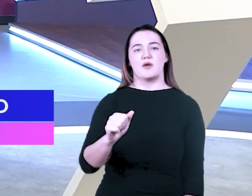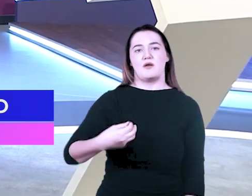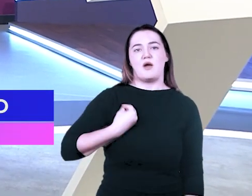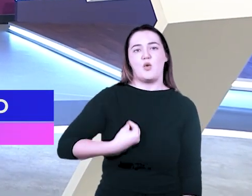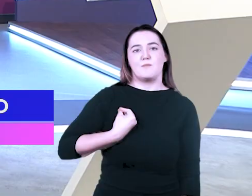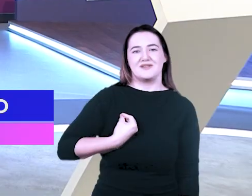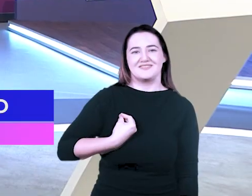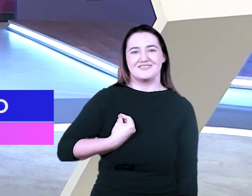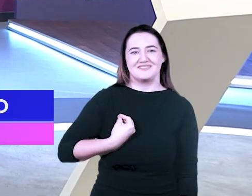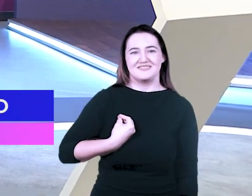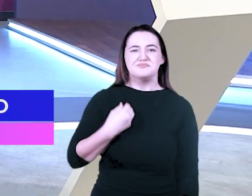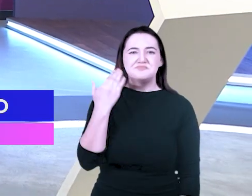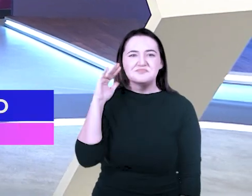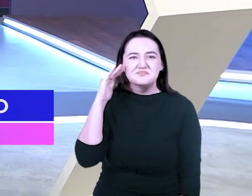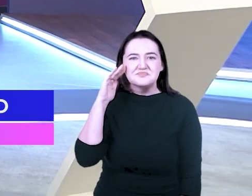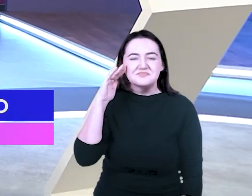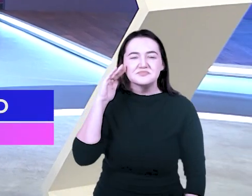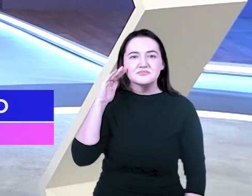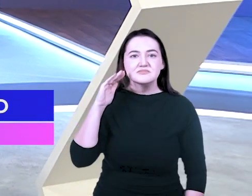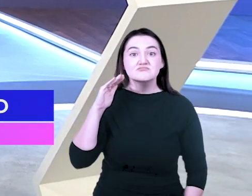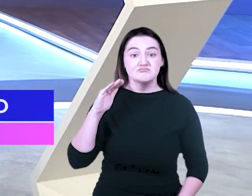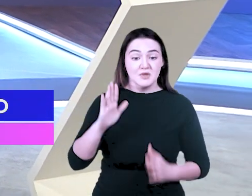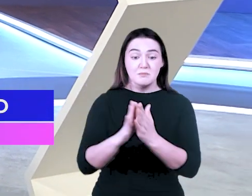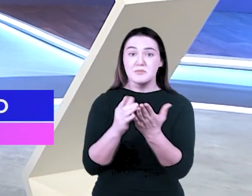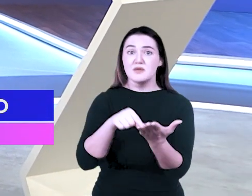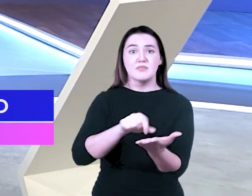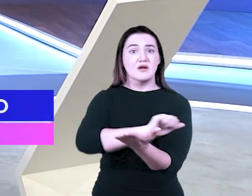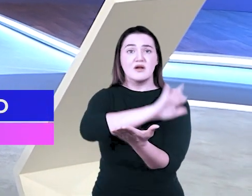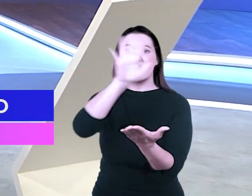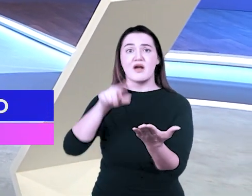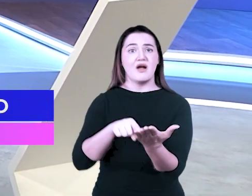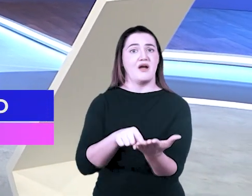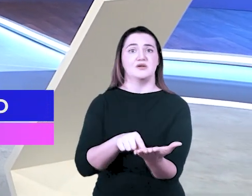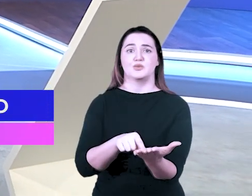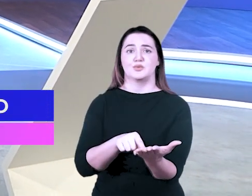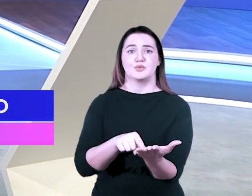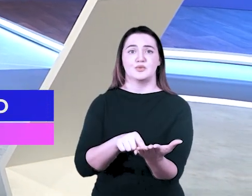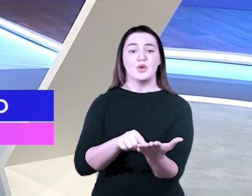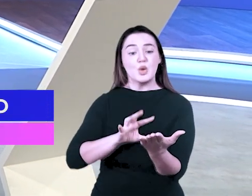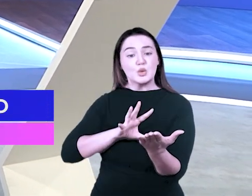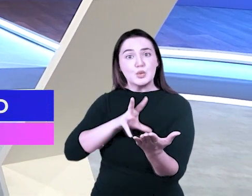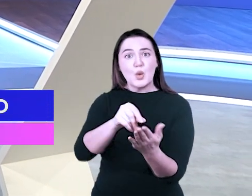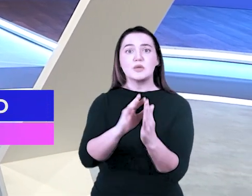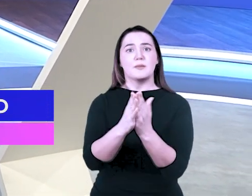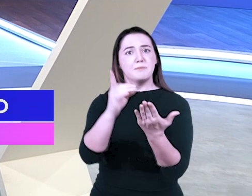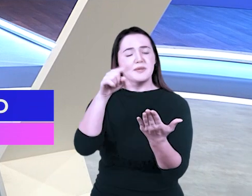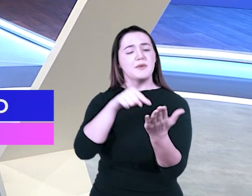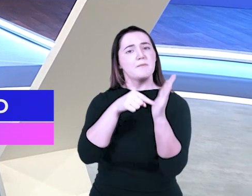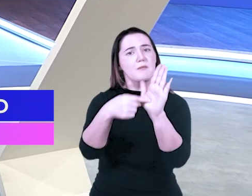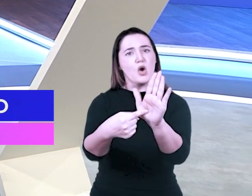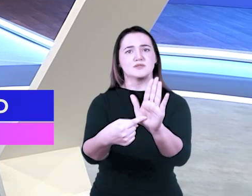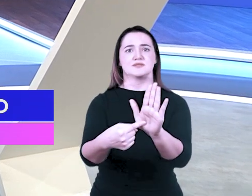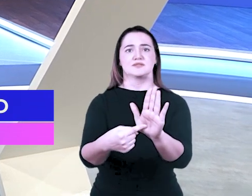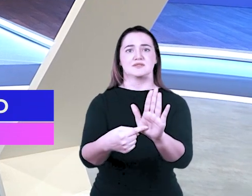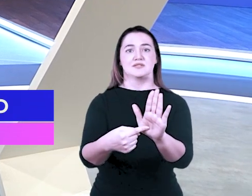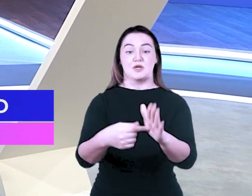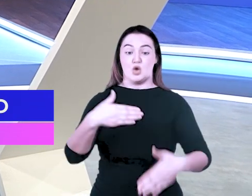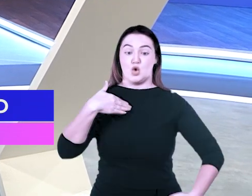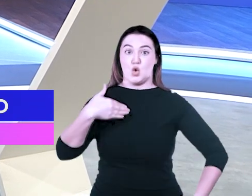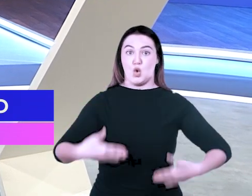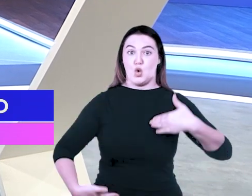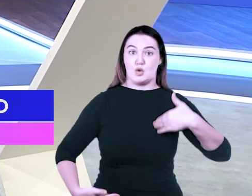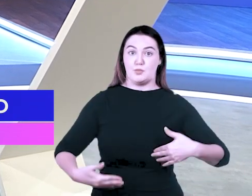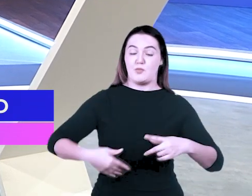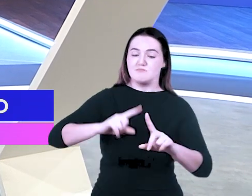Isso fica evidente em toda a palavra de Deus, que vai mostrando a direção clara por onde nós